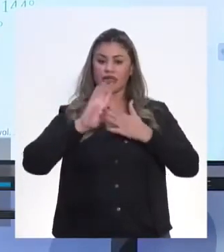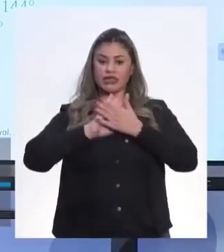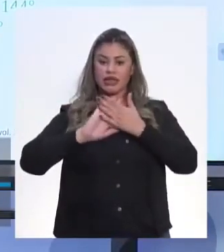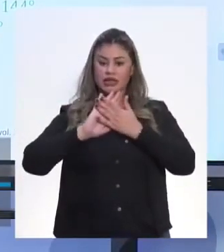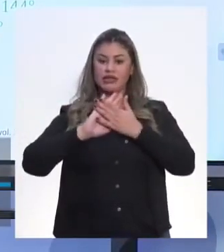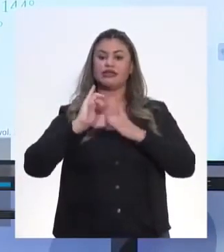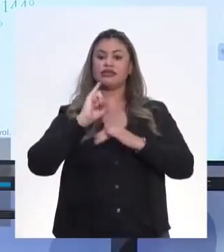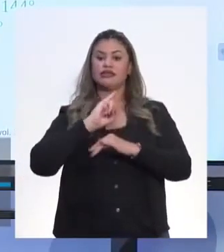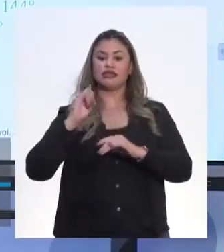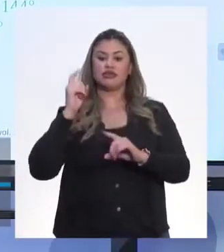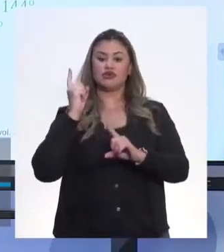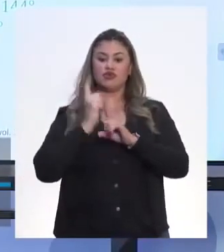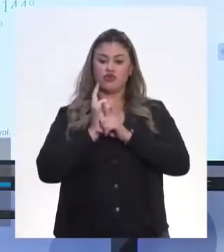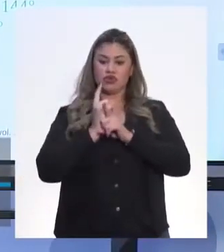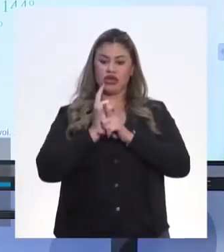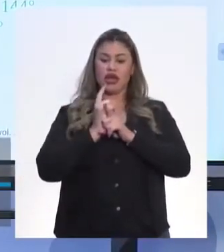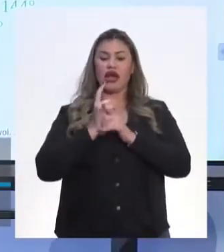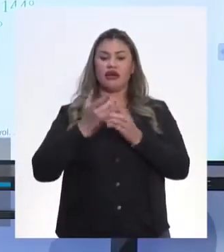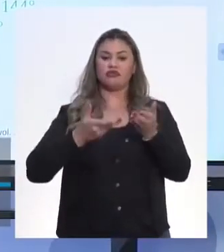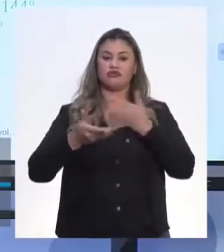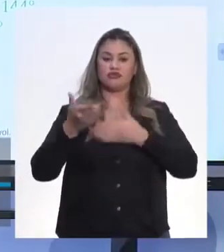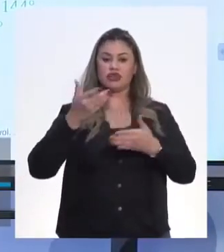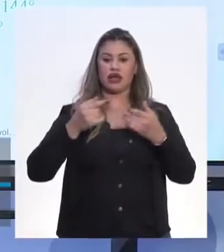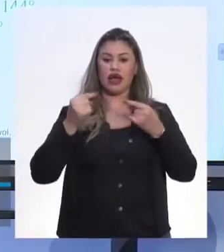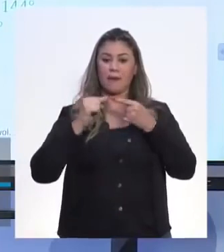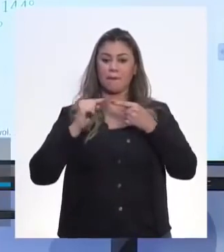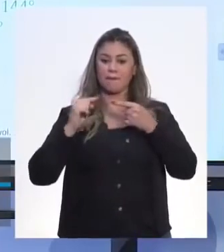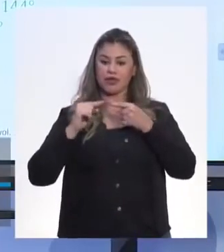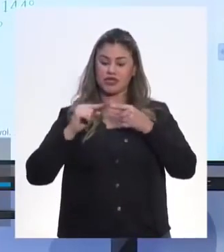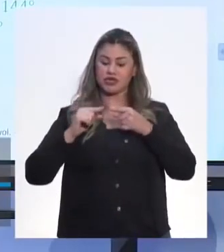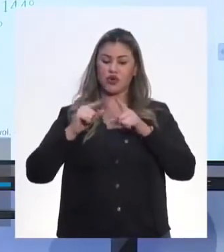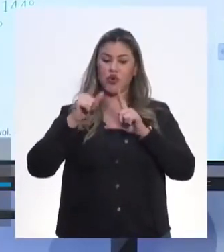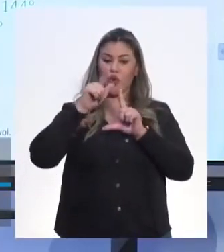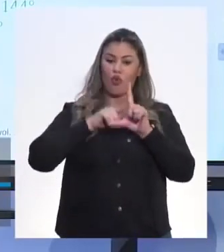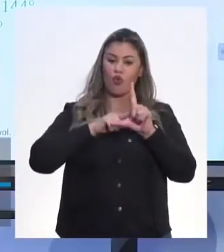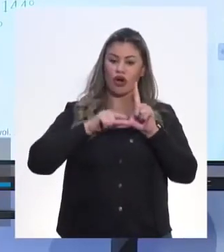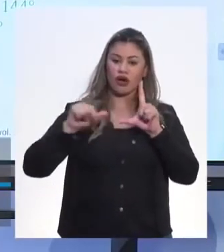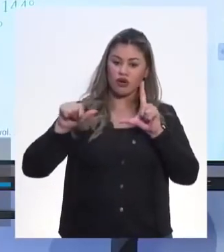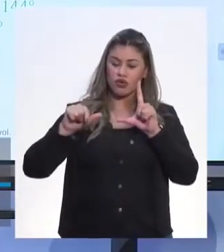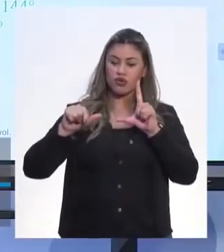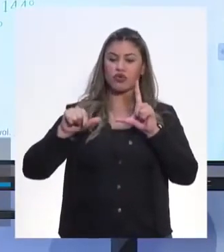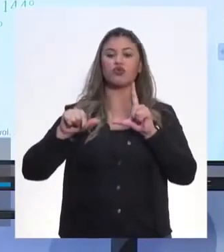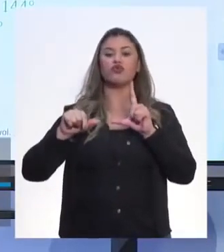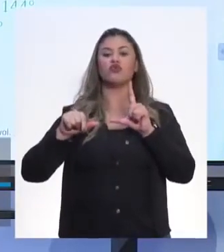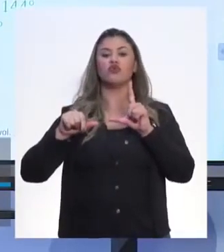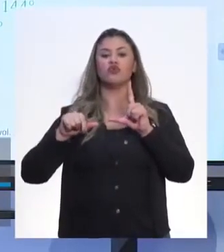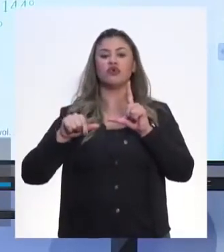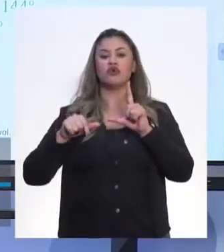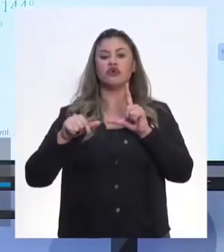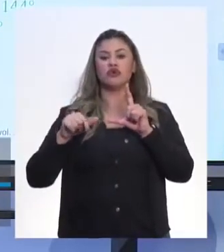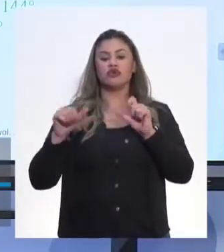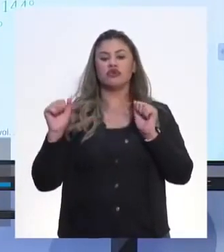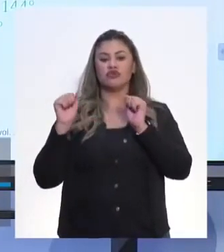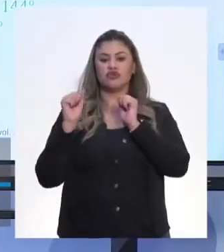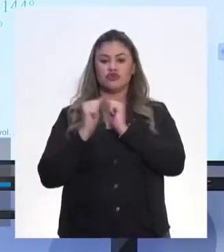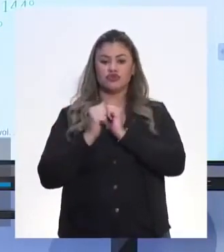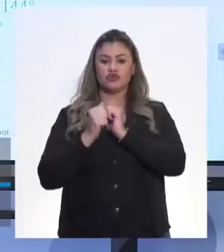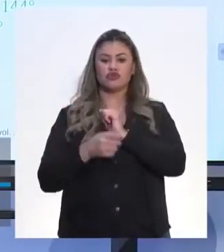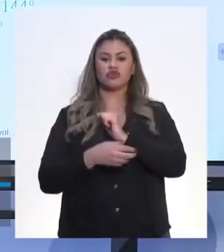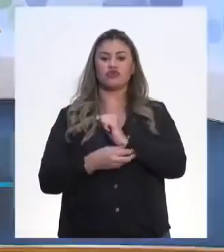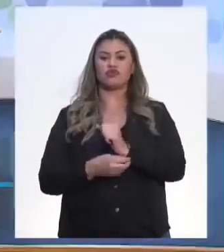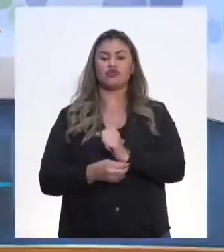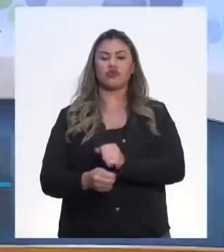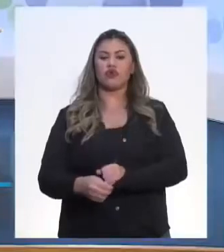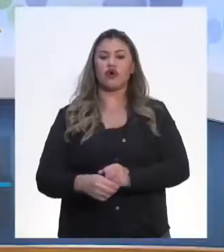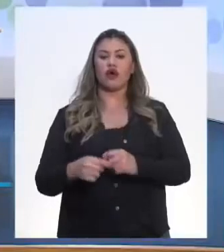localizar, identificar essa relação de qual que é o ângulo, qual que é essa relação, como a maioria colocou, né, Ale, da questão